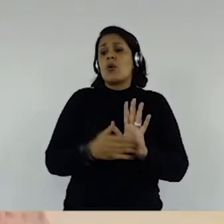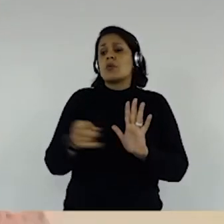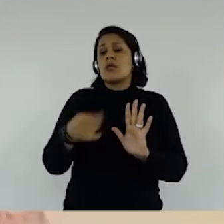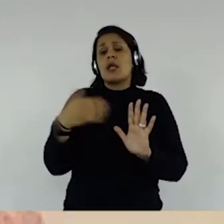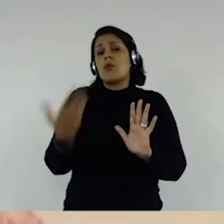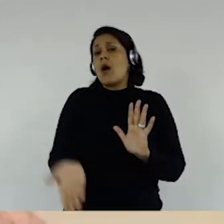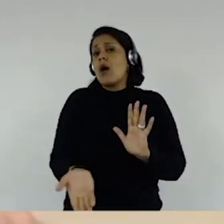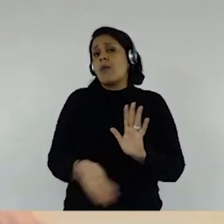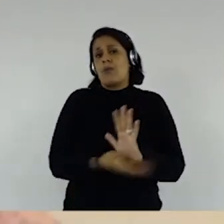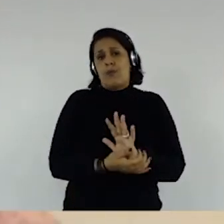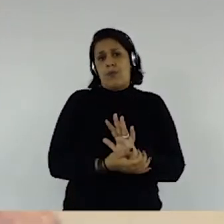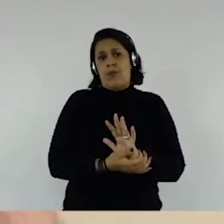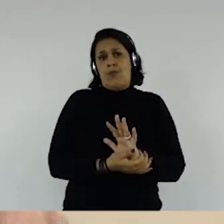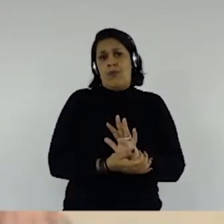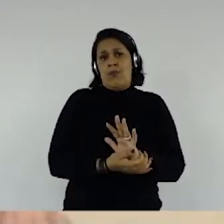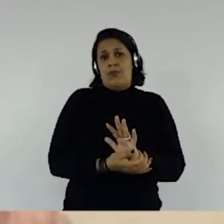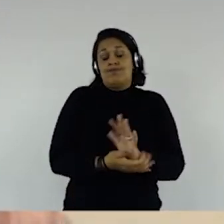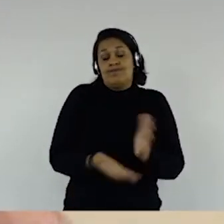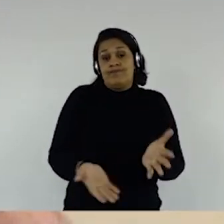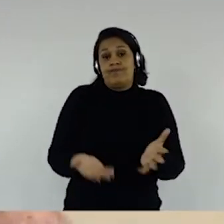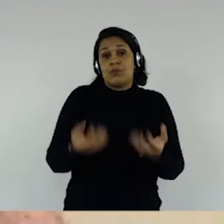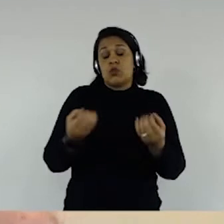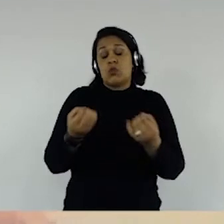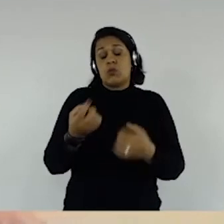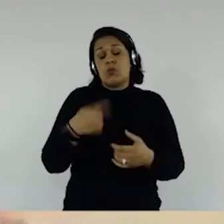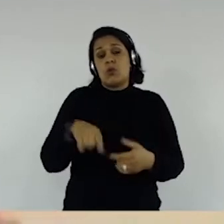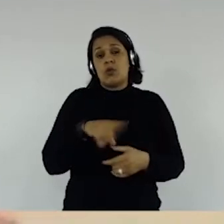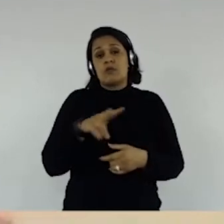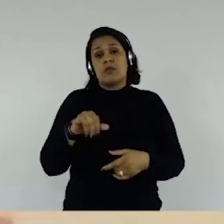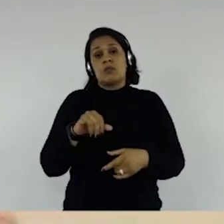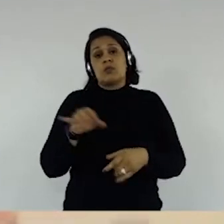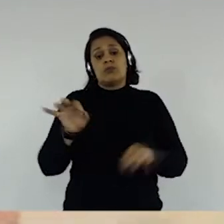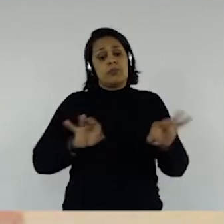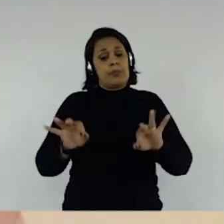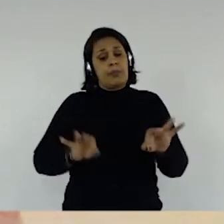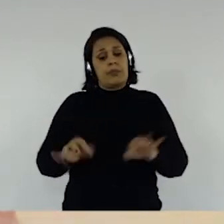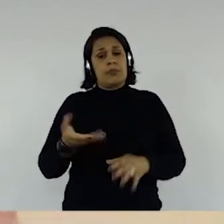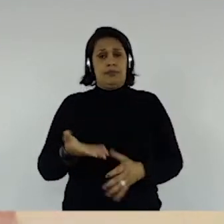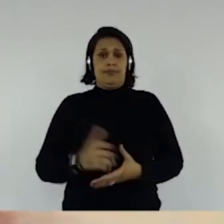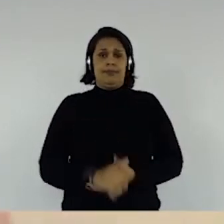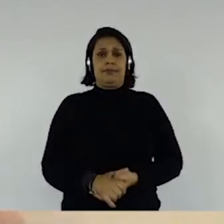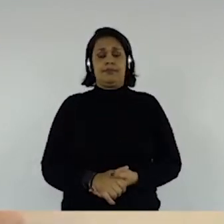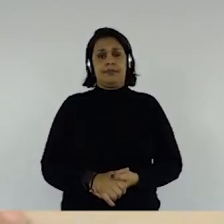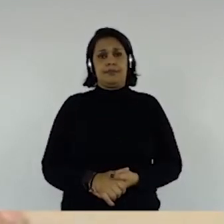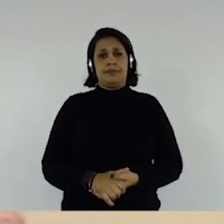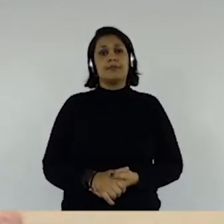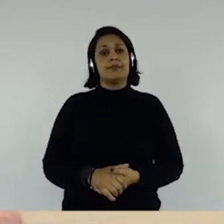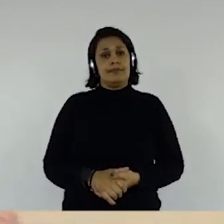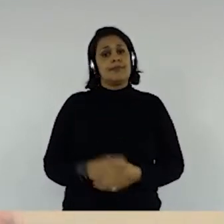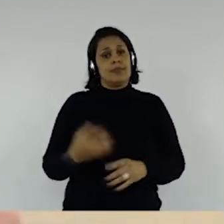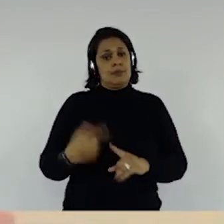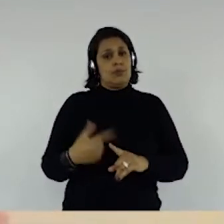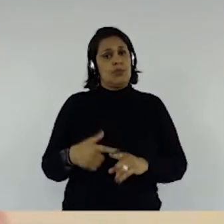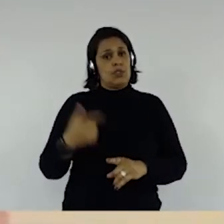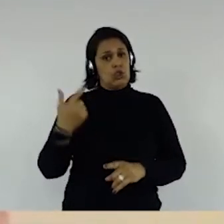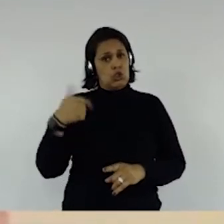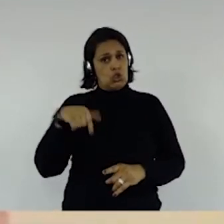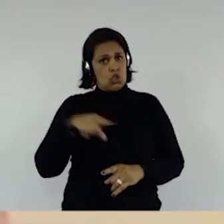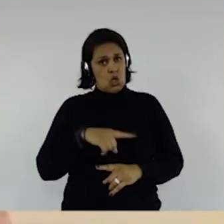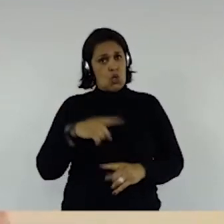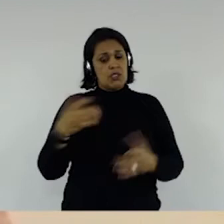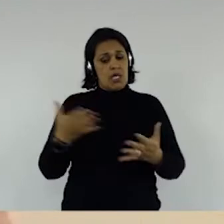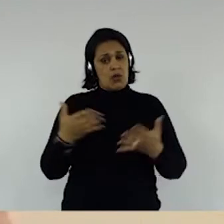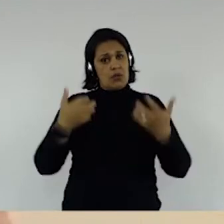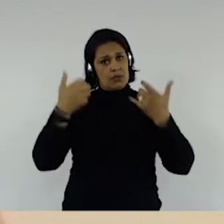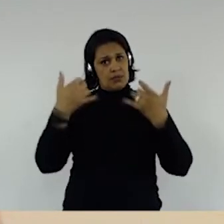nessa renegociação? Como é que vamos operacionalizar isso? Até porque, mal ou bem, estamos falando de um dever